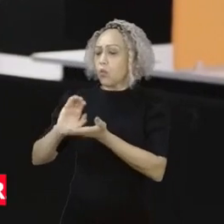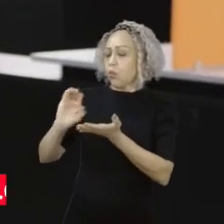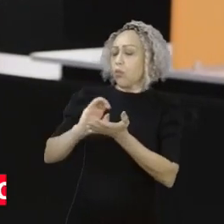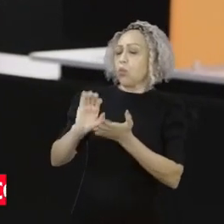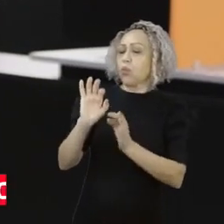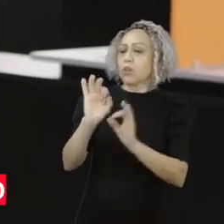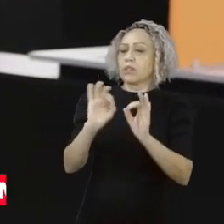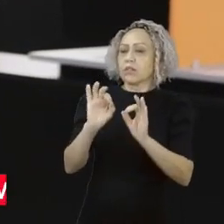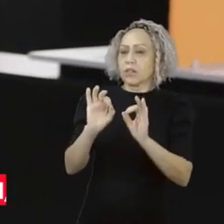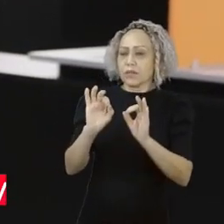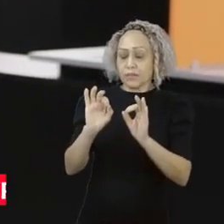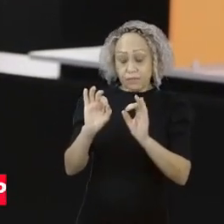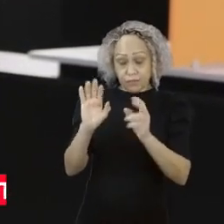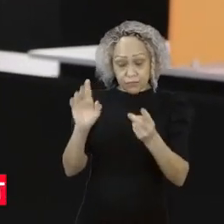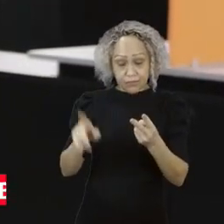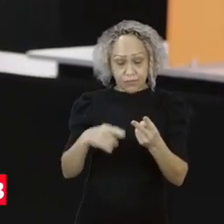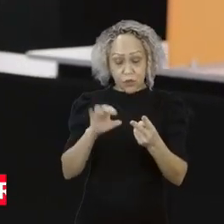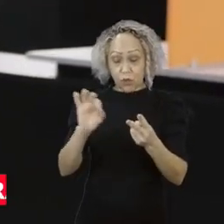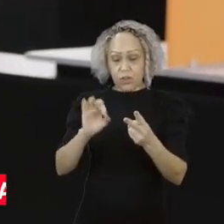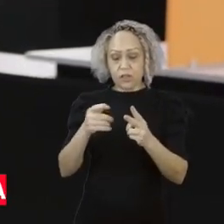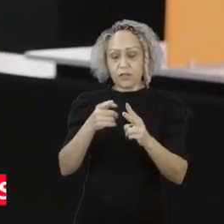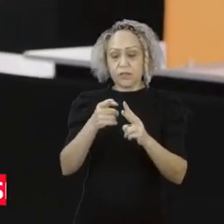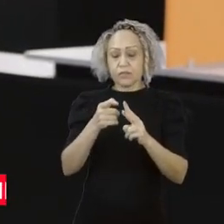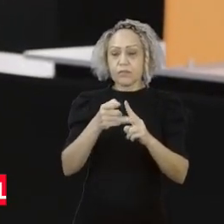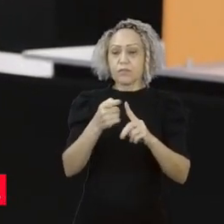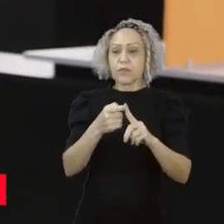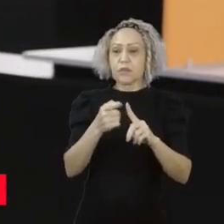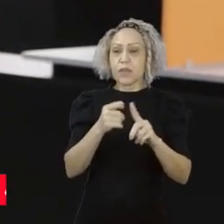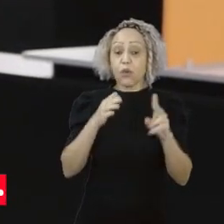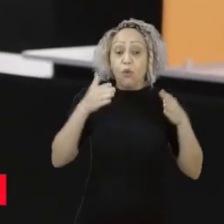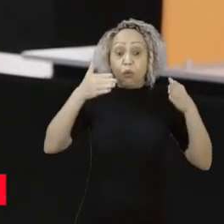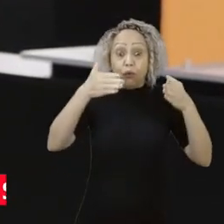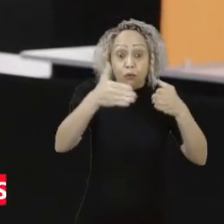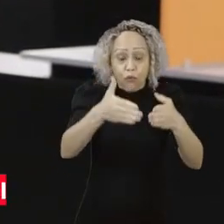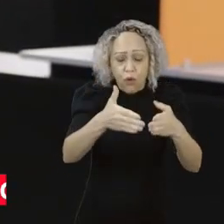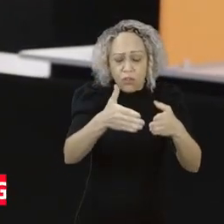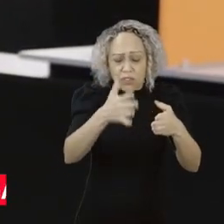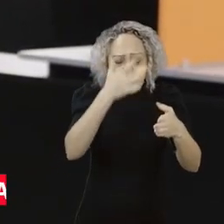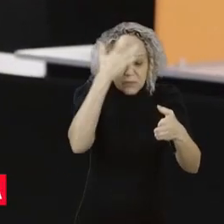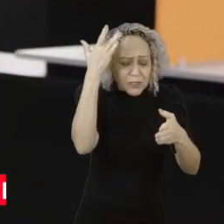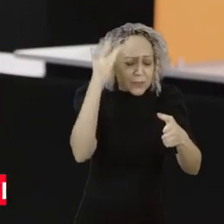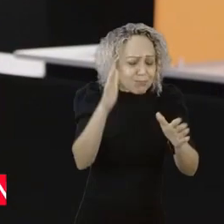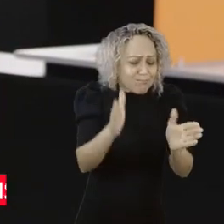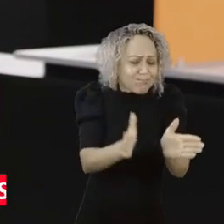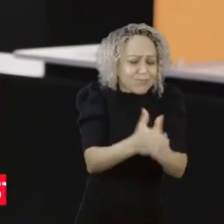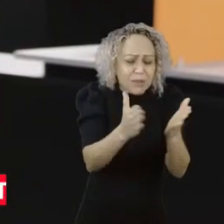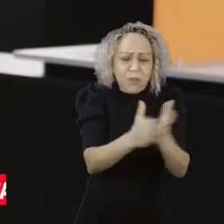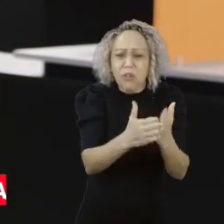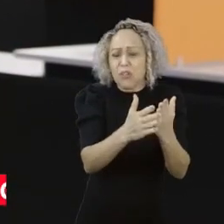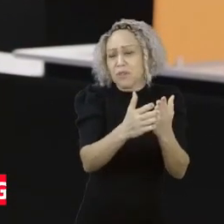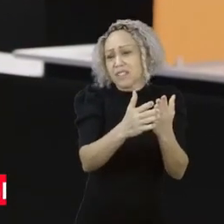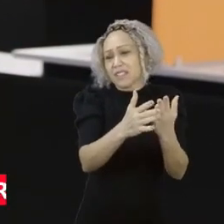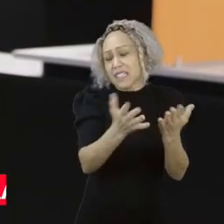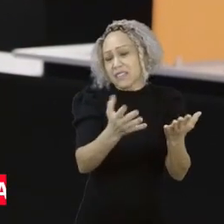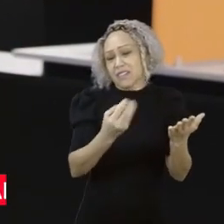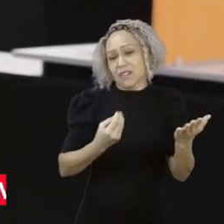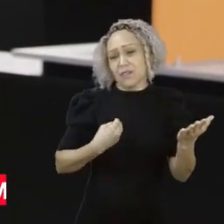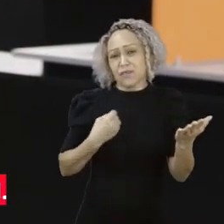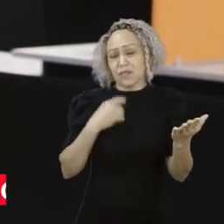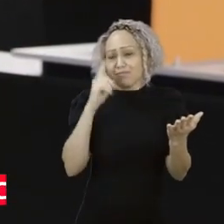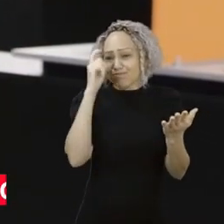princípios. Primeiro, o foco nos mais pobres e vulneráveis. 2, a